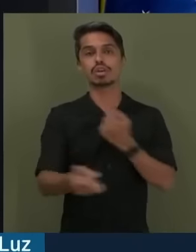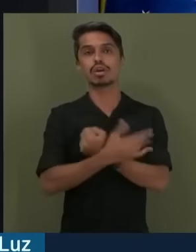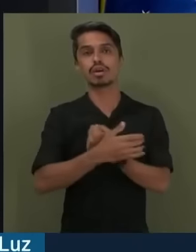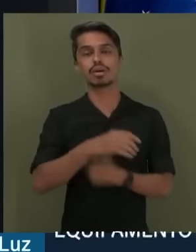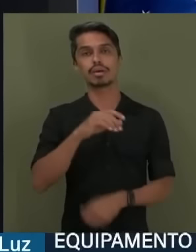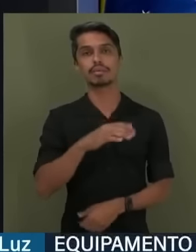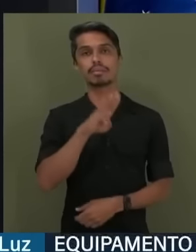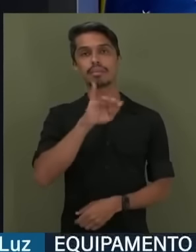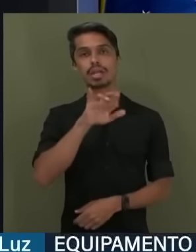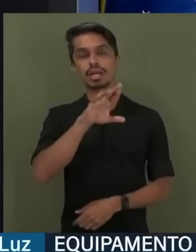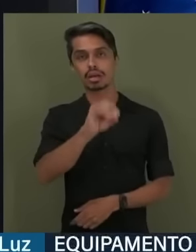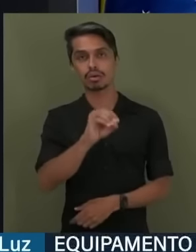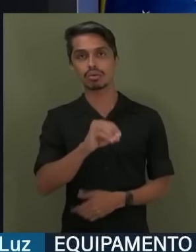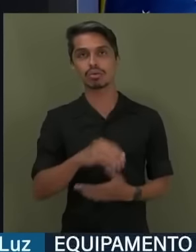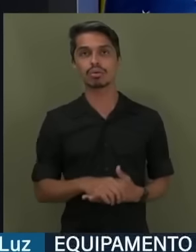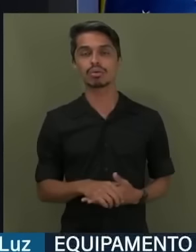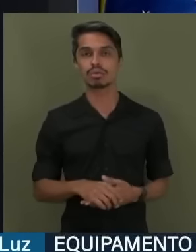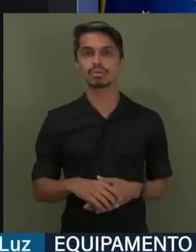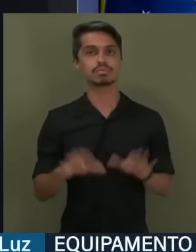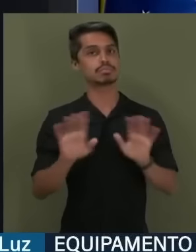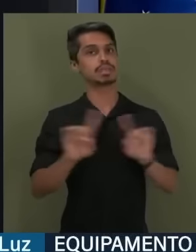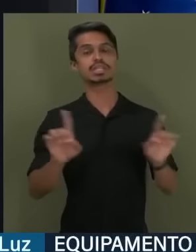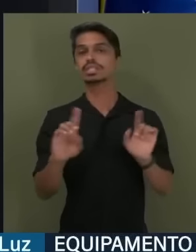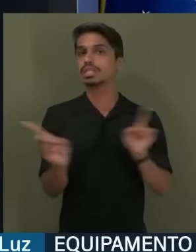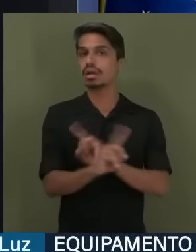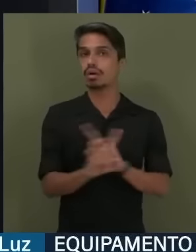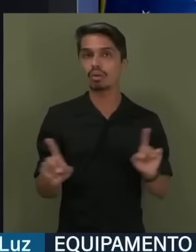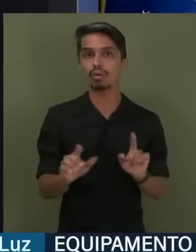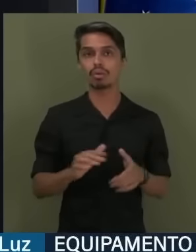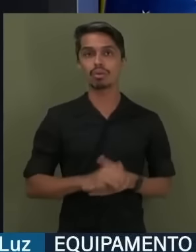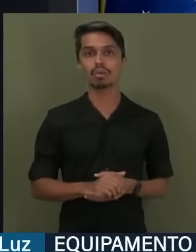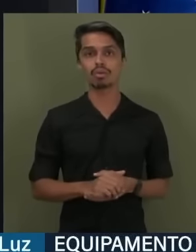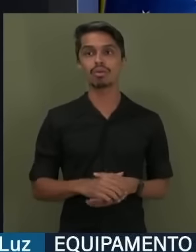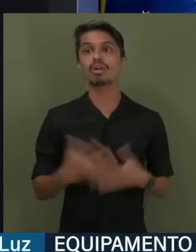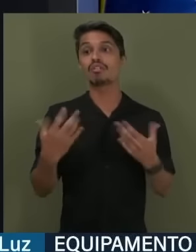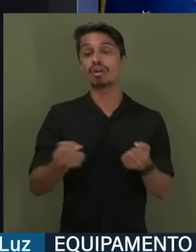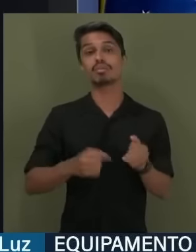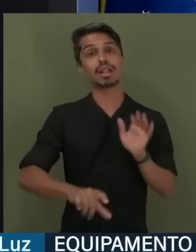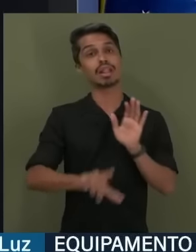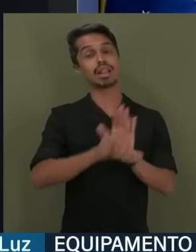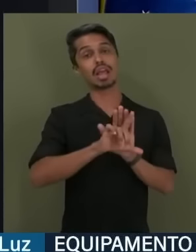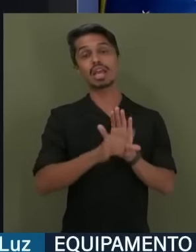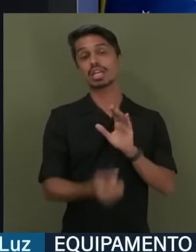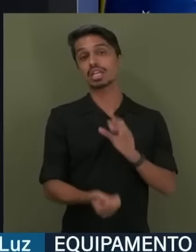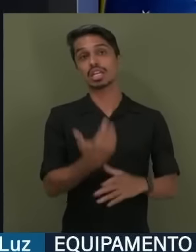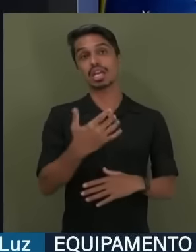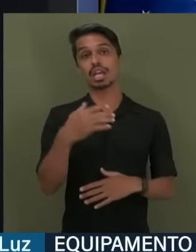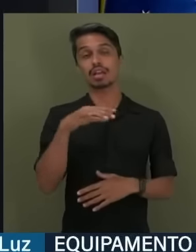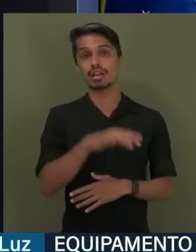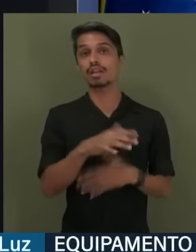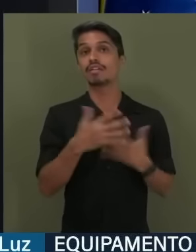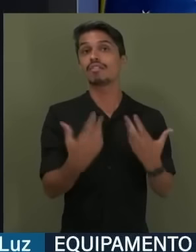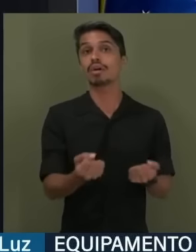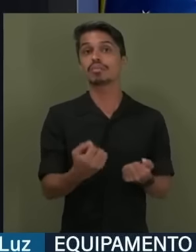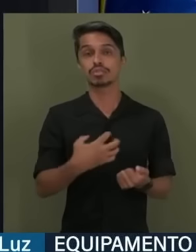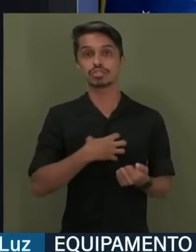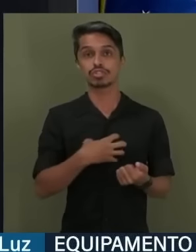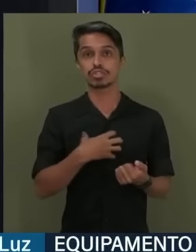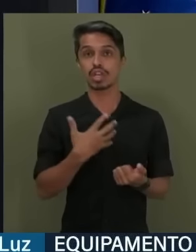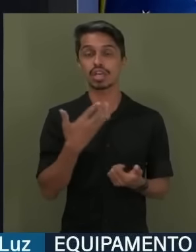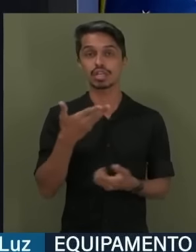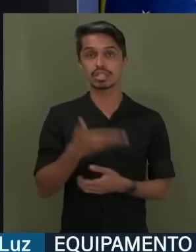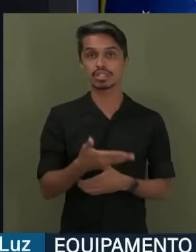crimes parte, de corrupção passiva. Mas não, vamos legislar. Mas vamos legislar para atender de forma